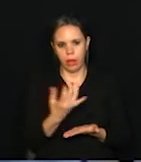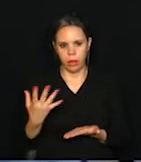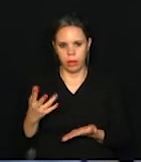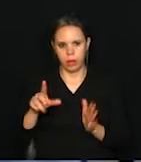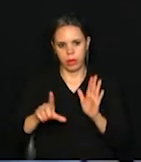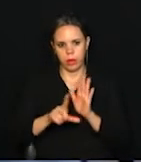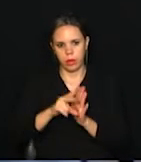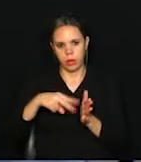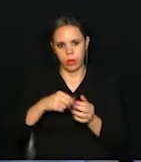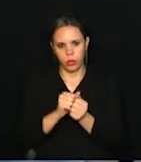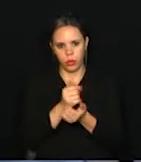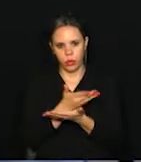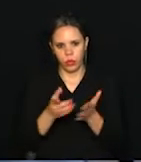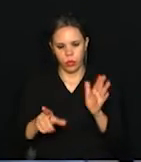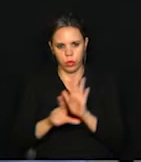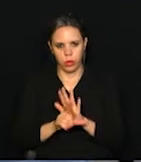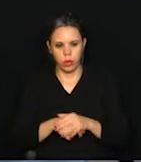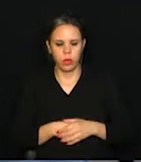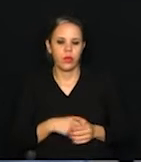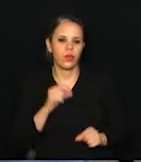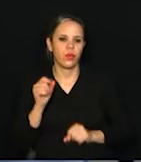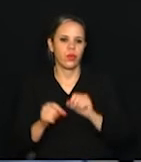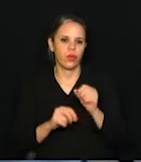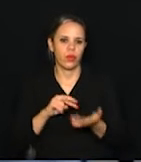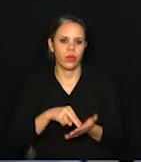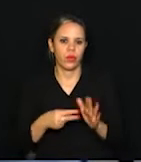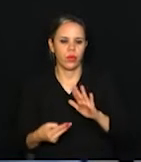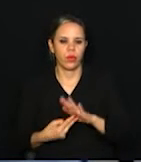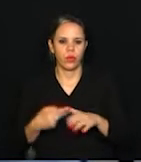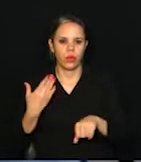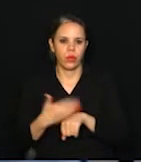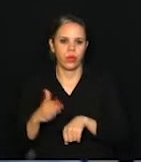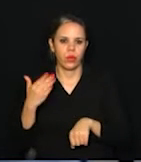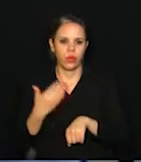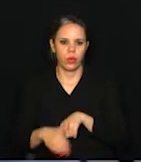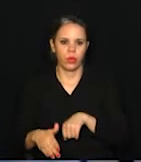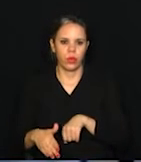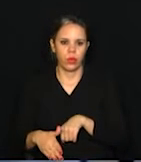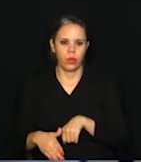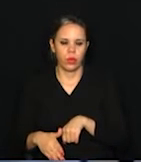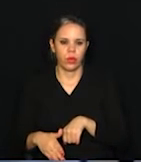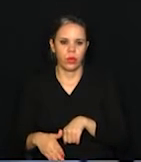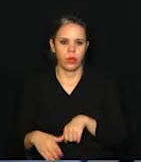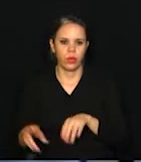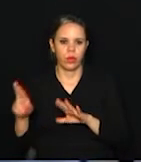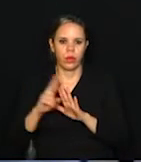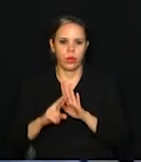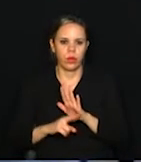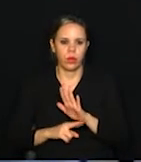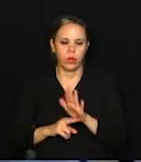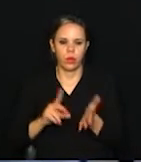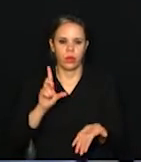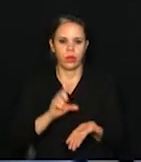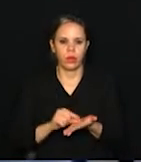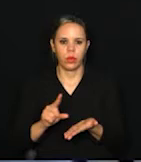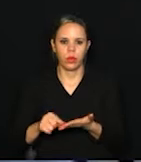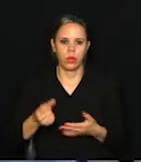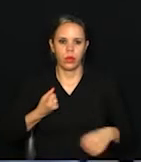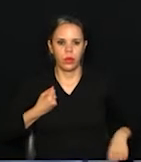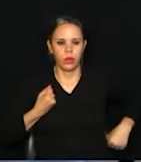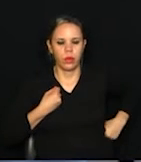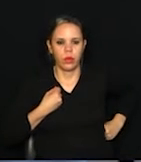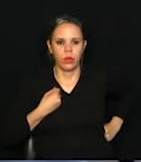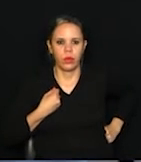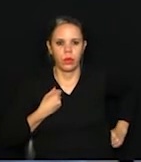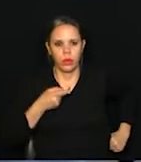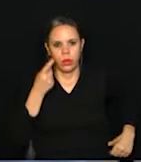com os senhores o que significa a aplicação prática dos preceitos aqui do artigo do Código. De qualquer forma, estou vendo